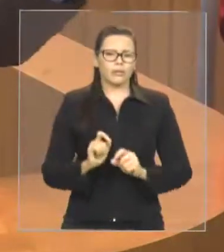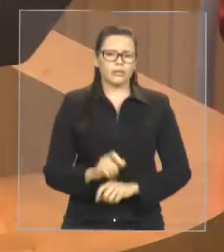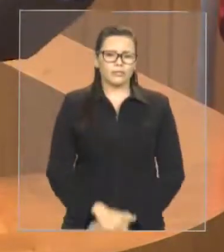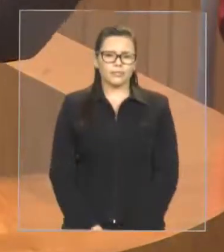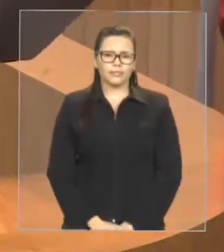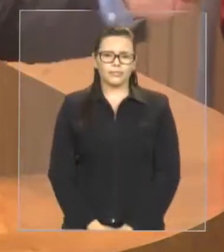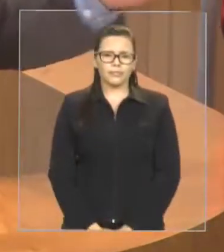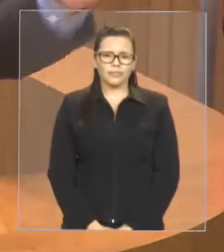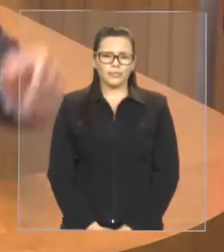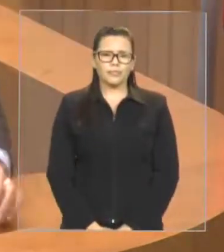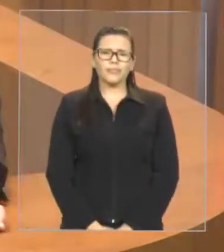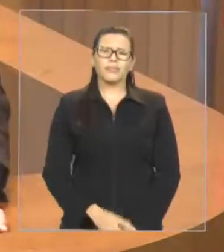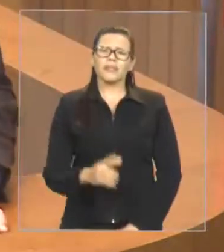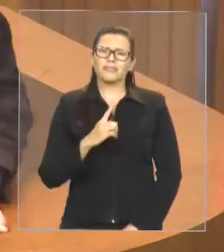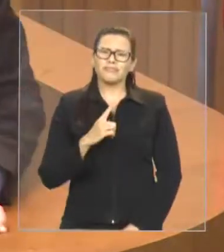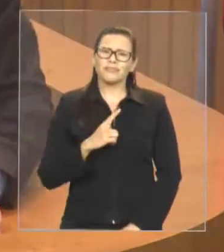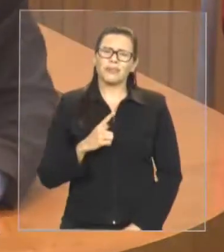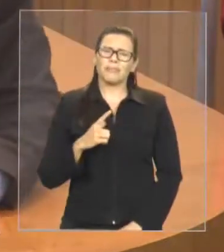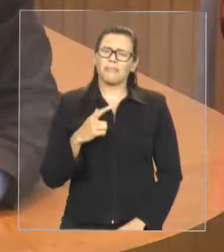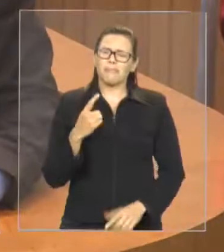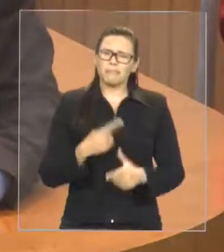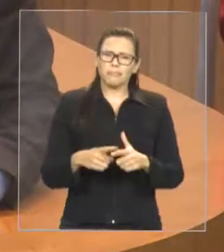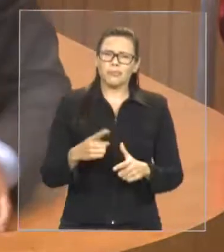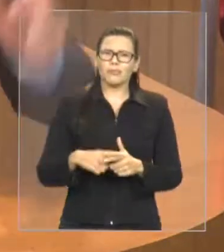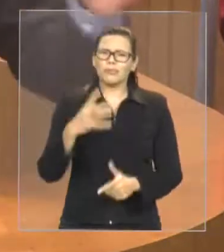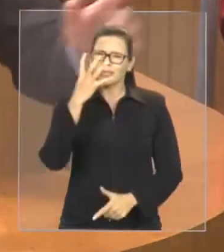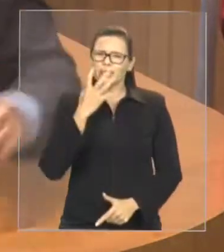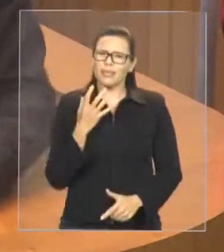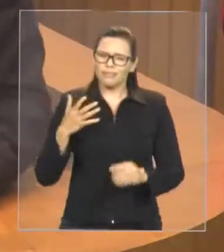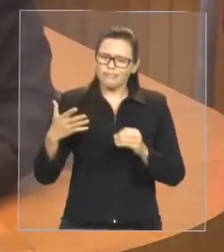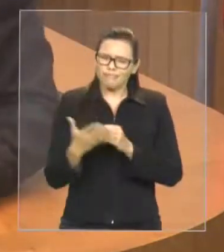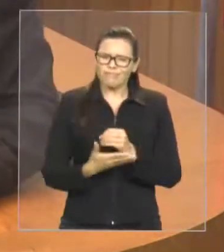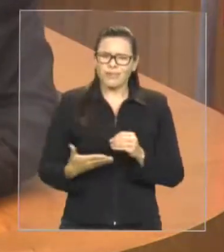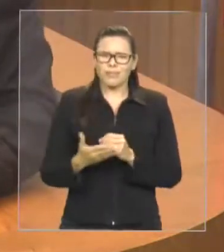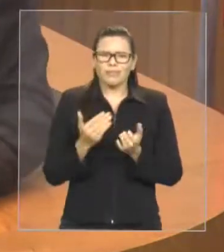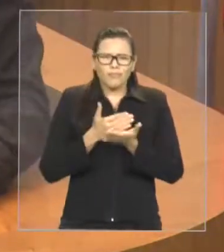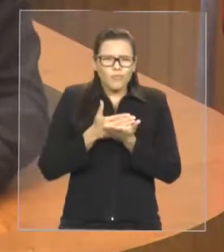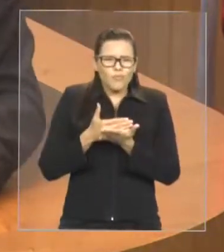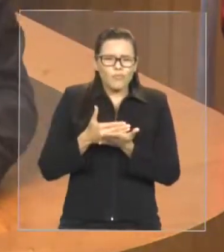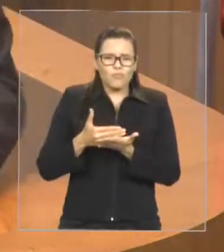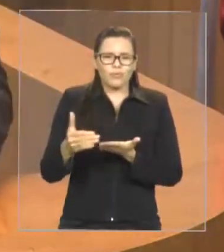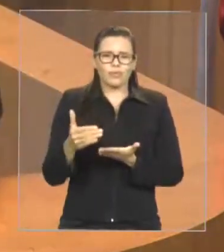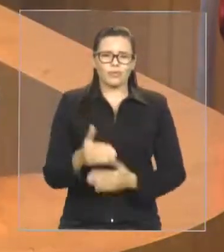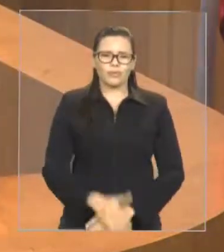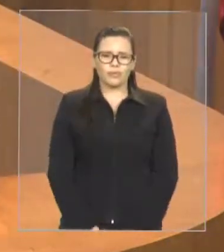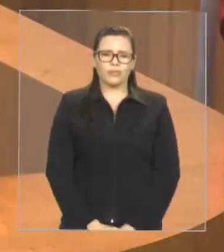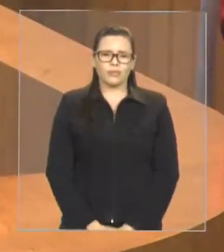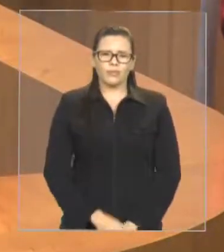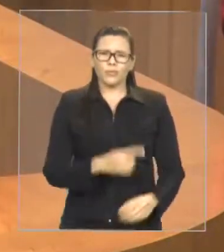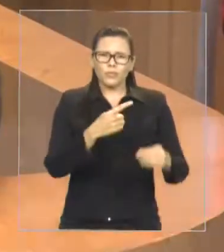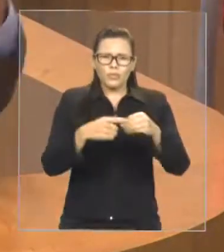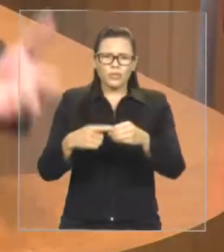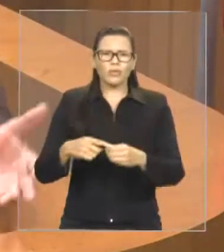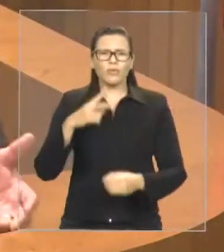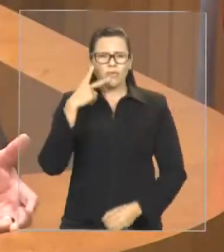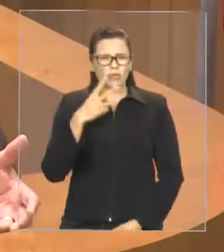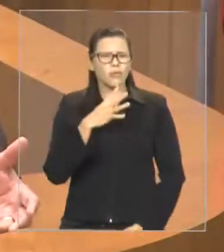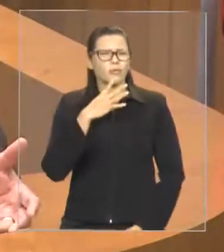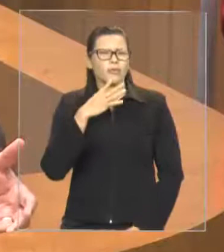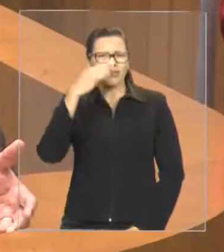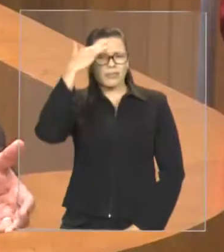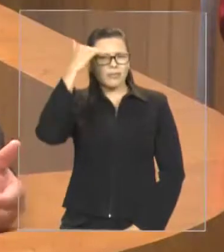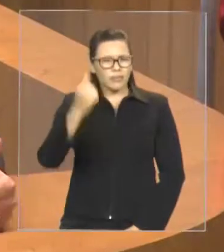problema que está lá na base, está lá na ponta, está lá nos povoados, está lá no interior. Eles é que conhecem da